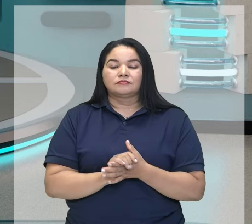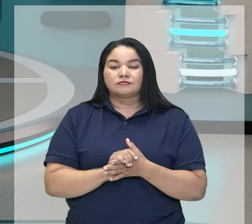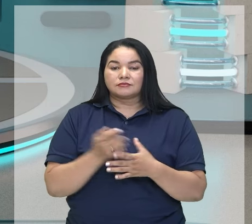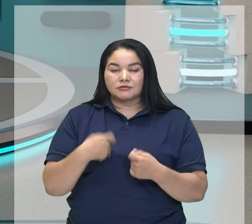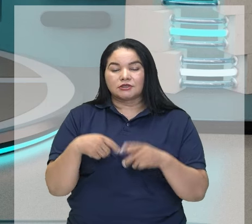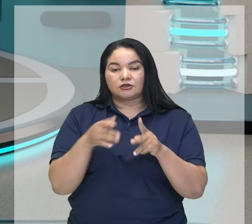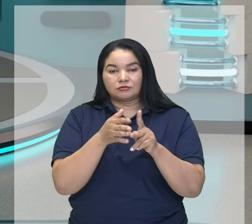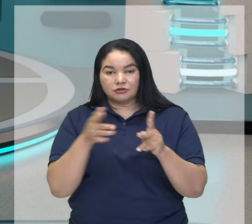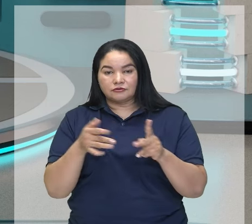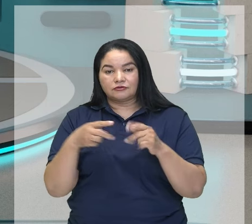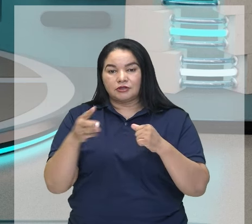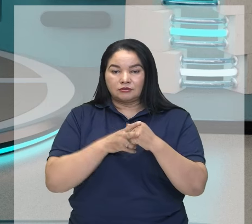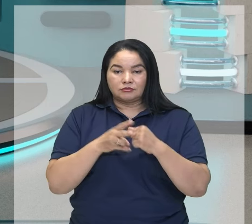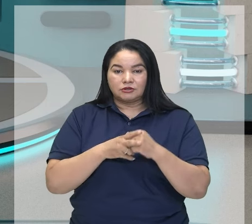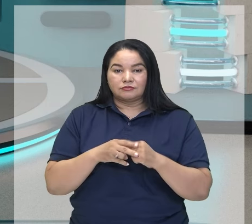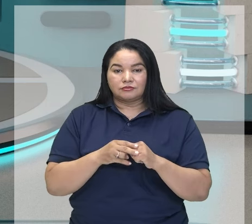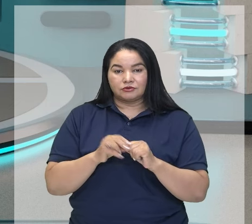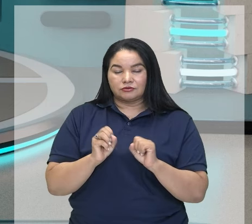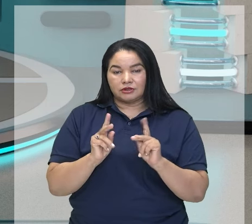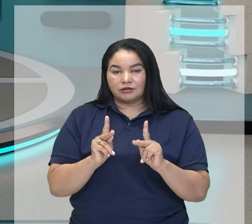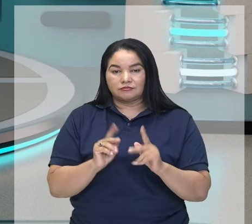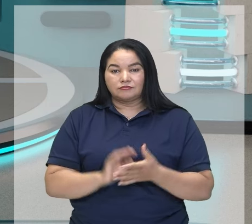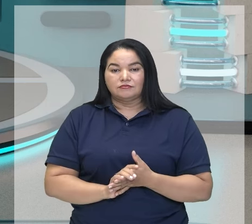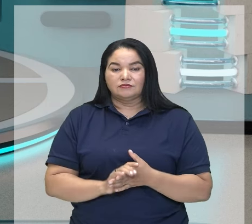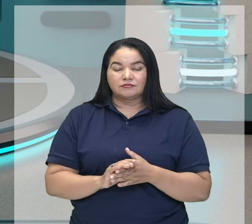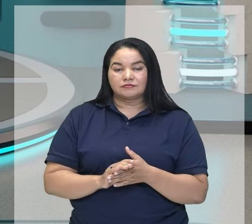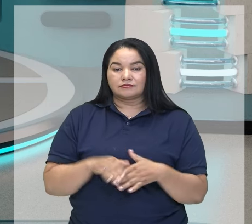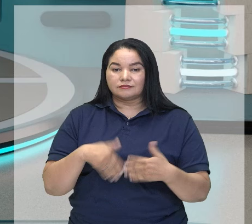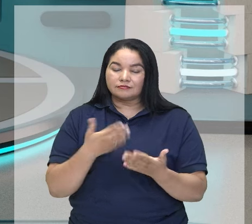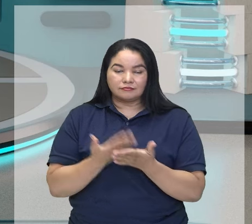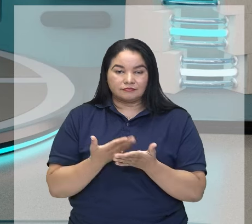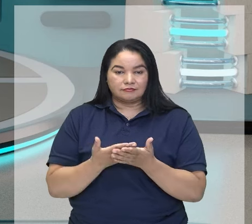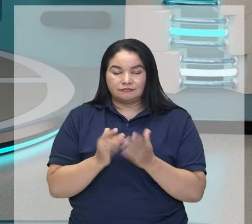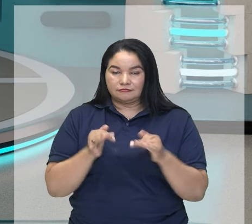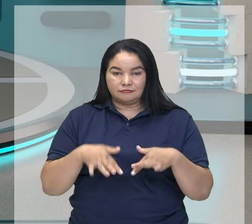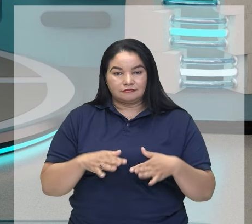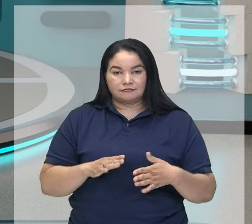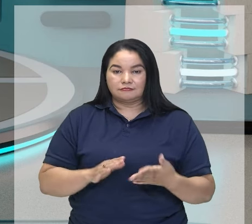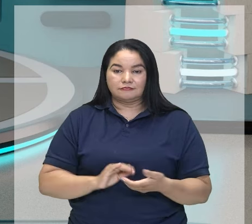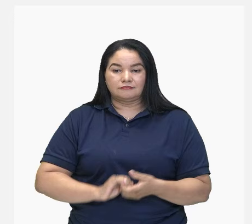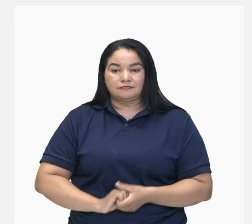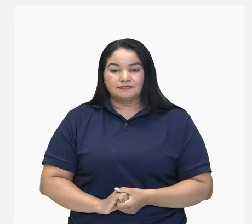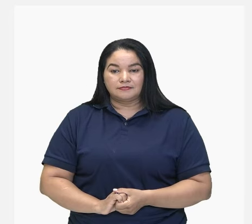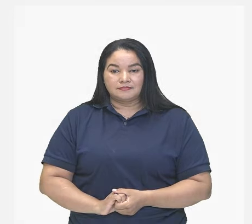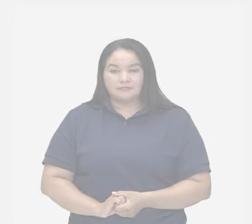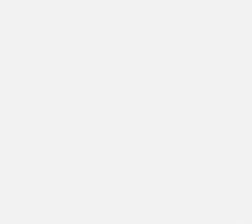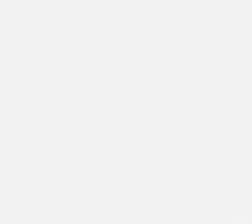predicação verbal, ok, pessoal? Então, dito tudo isso, vamos encerrar esta aula por aqui.